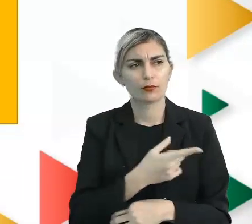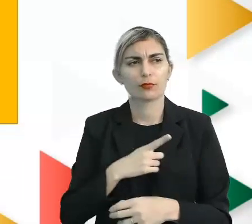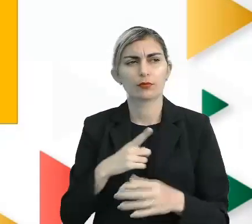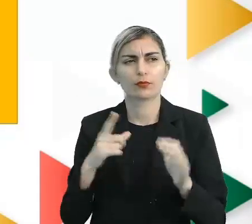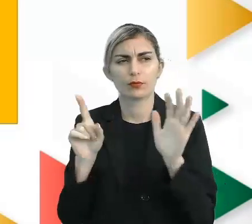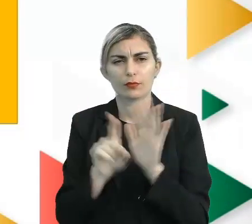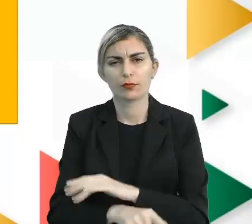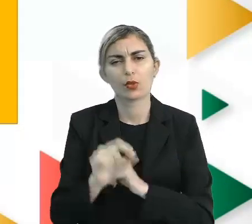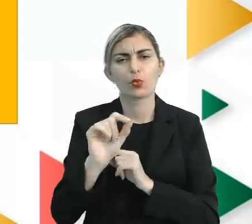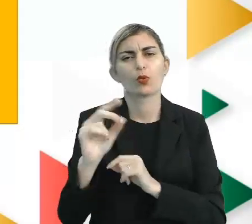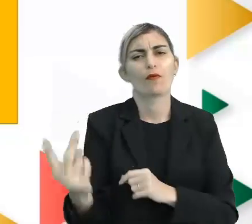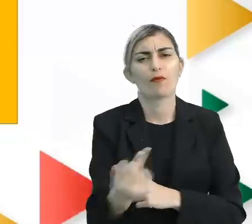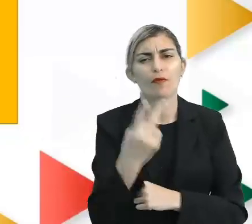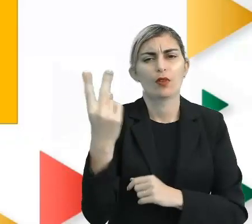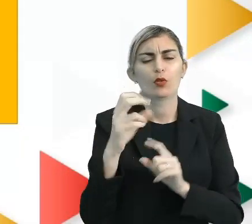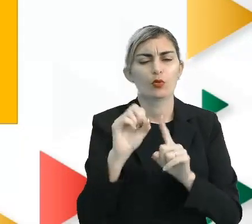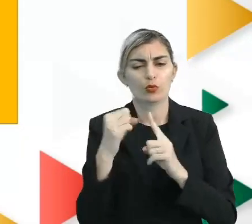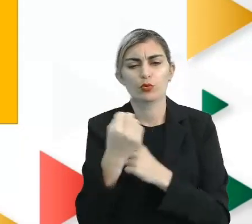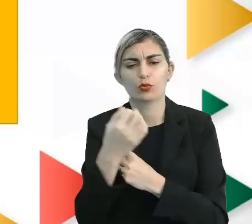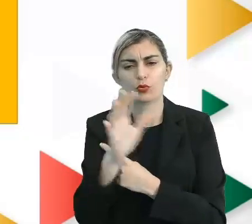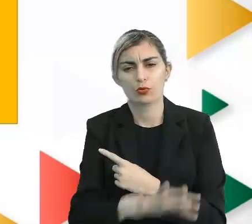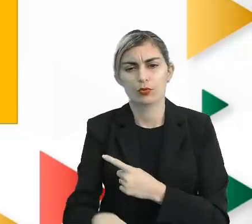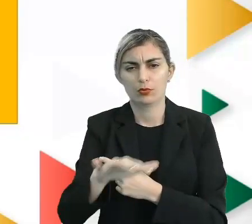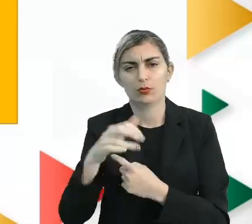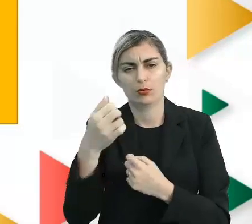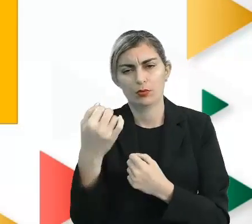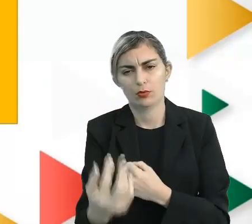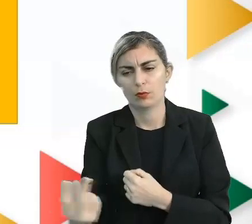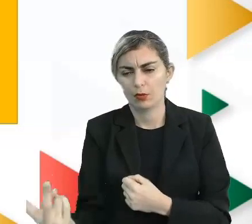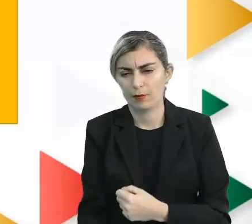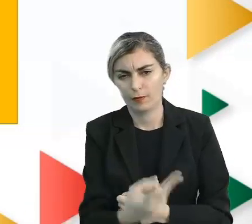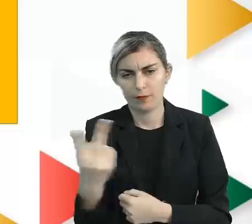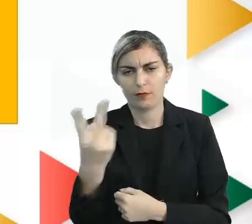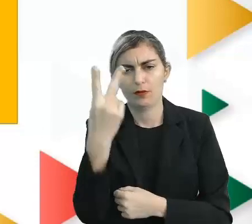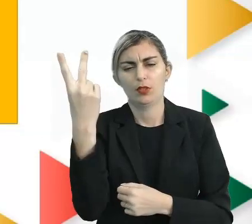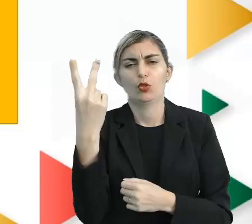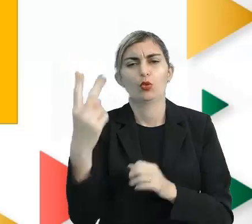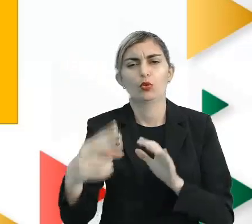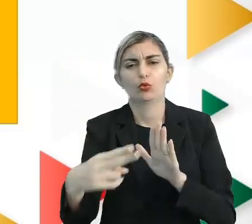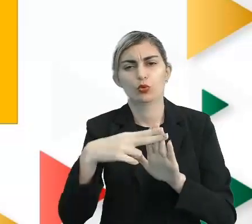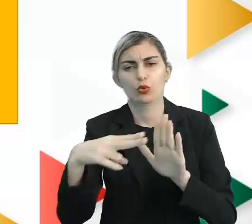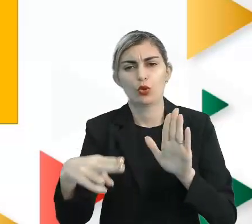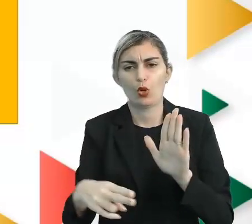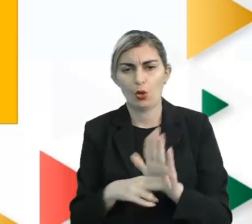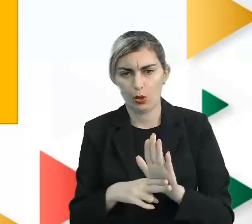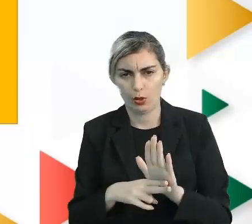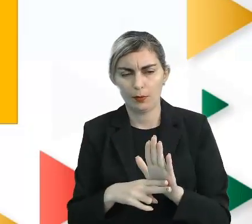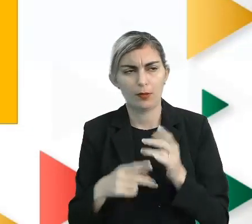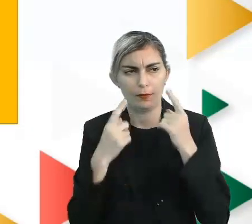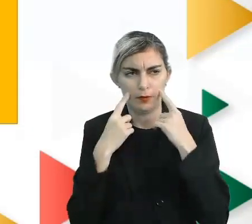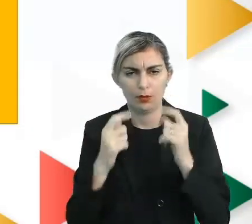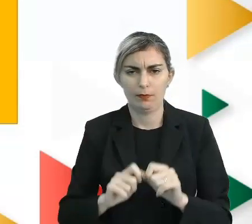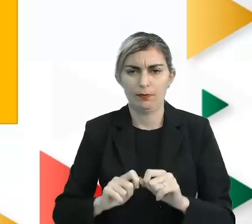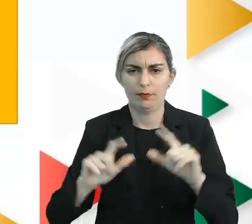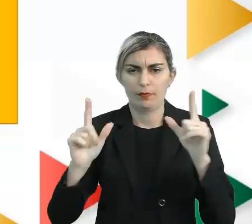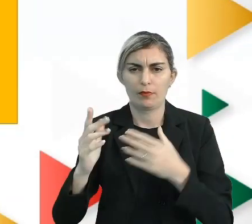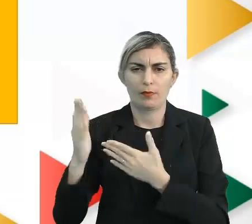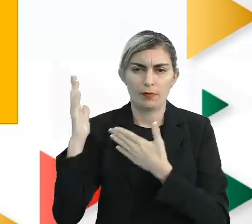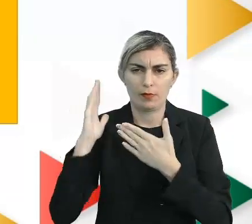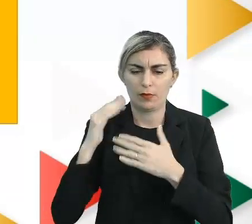o que são valores sociais? Aí a gente vai explicar. Os valores sociais e as normas, olha aí em destaque,